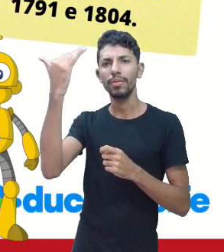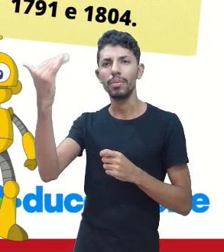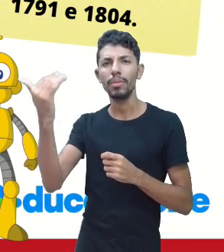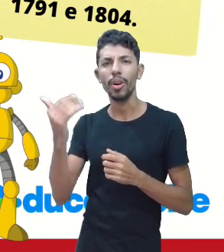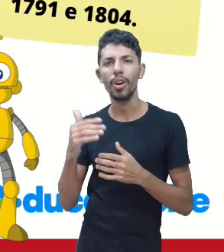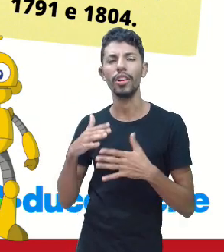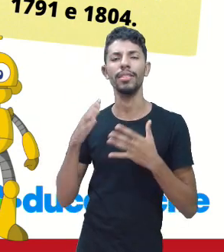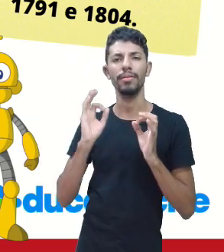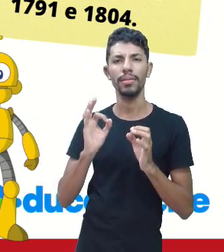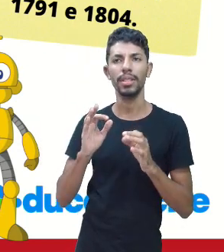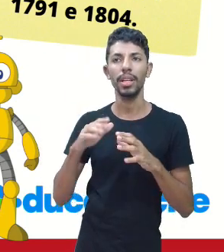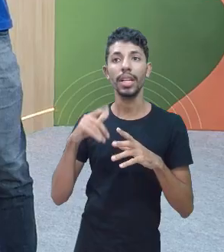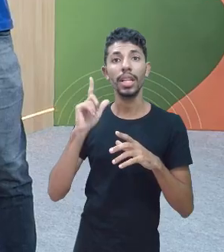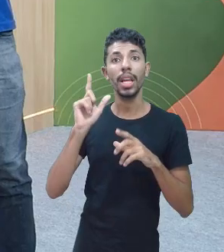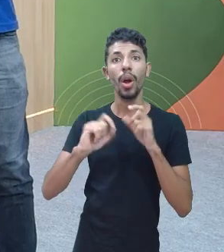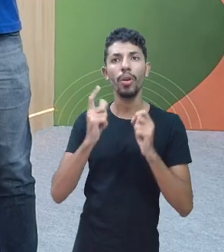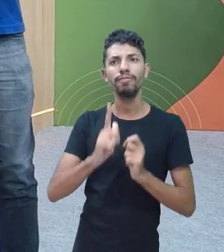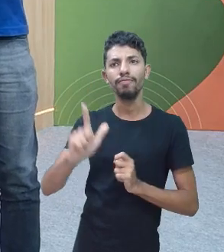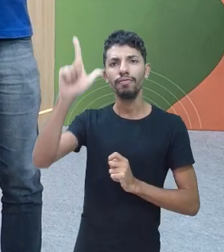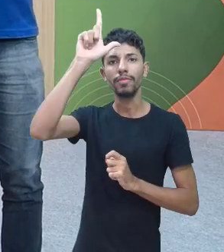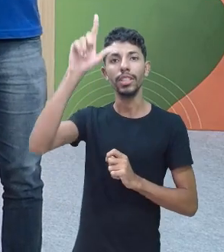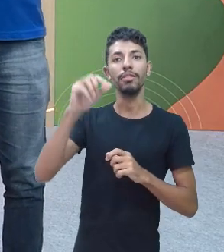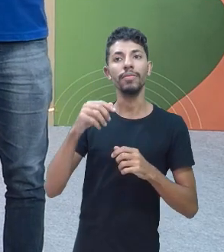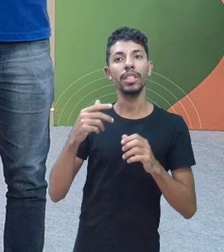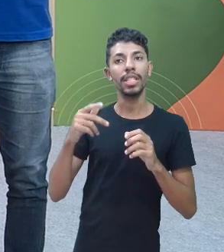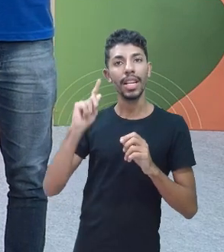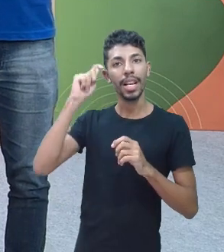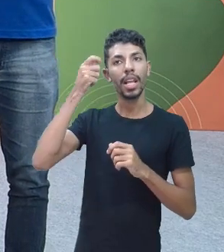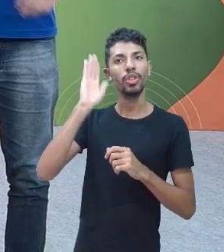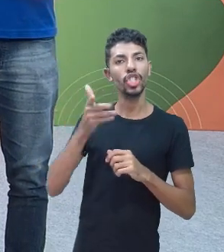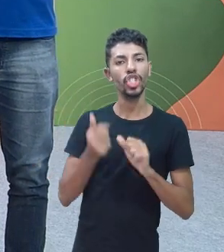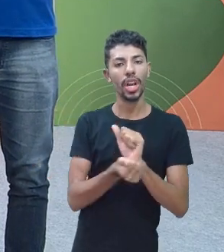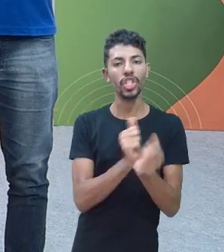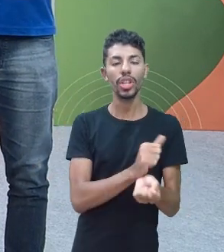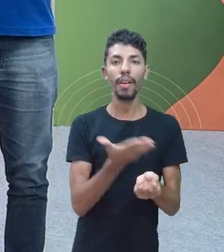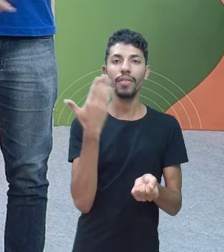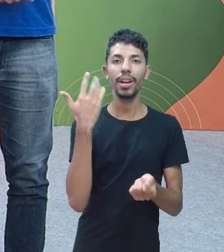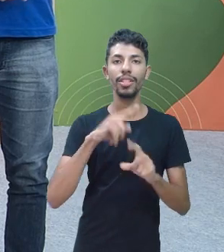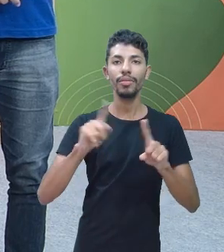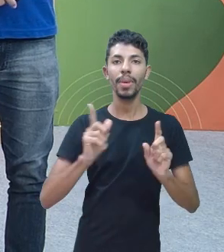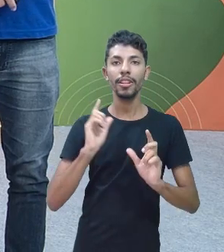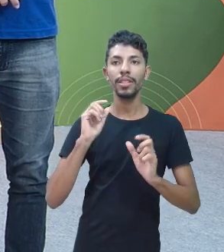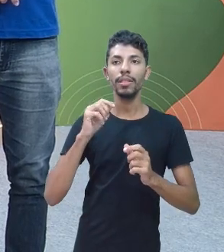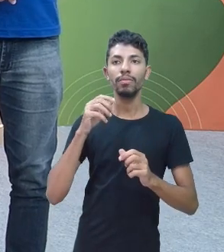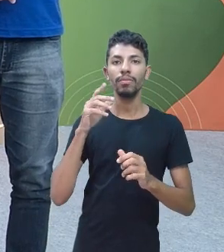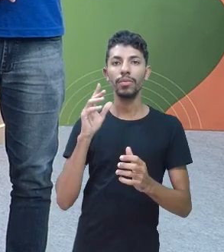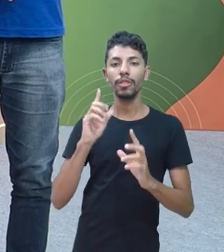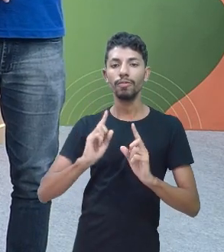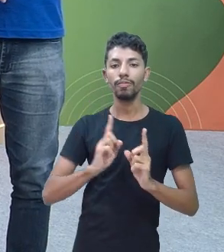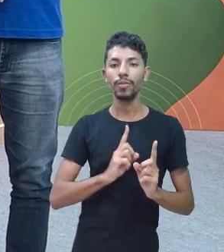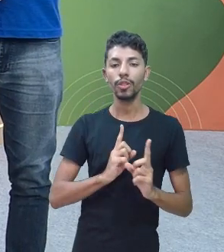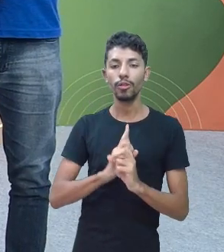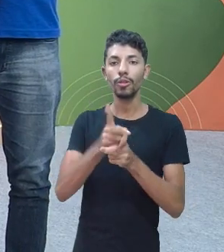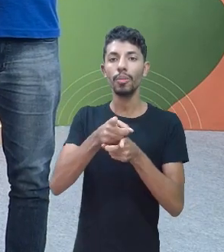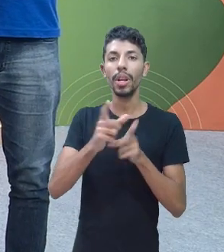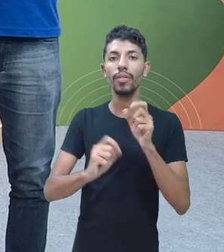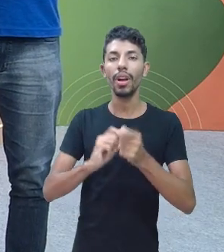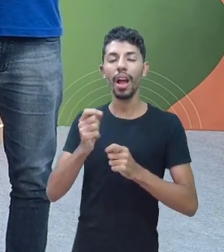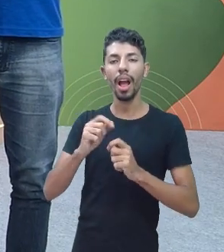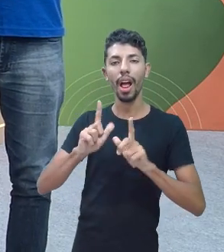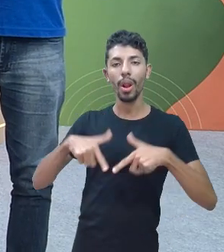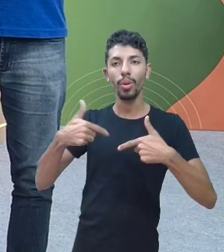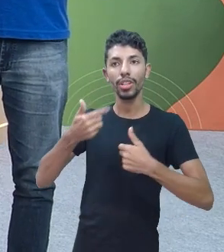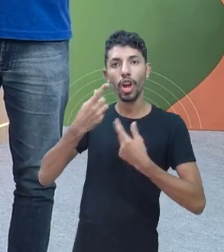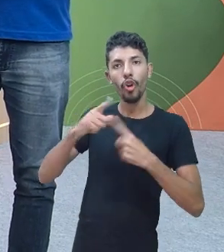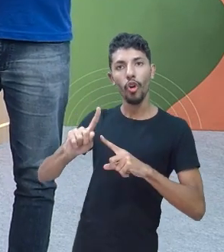que foram, né, líderes negros que já foram escravizados e que comandaram a luta contra, né, os franceses.